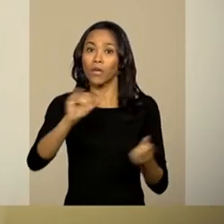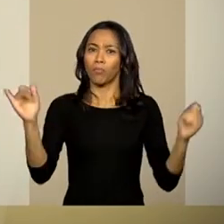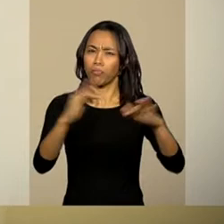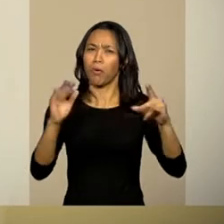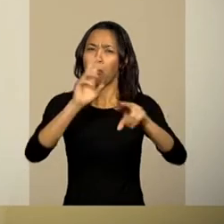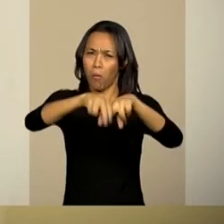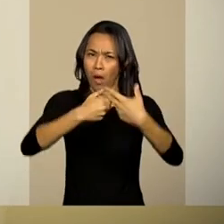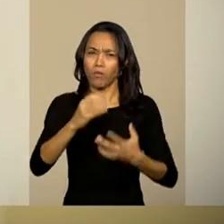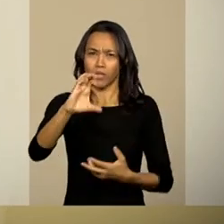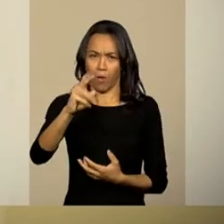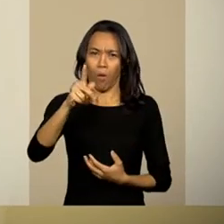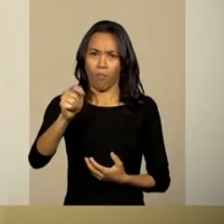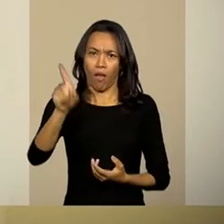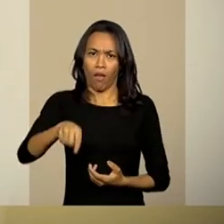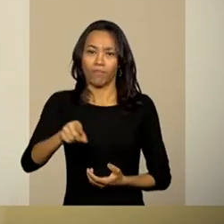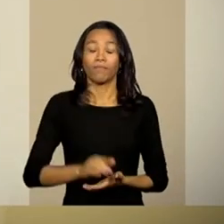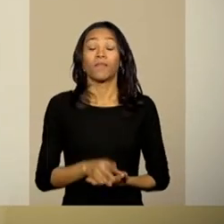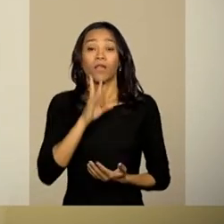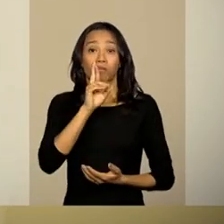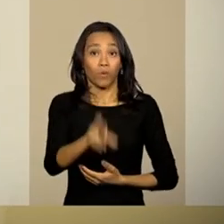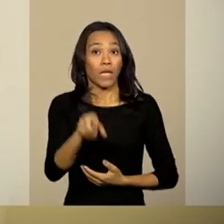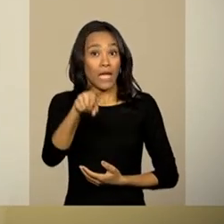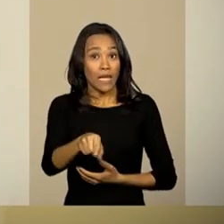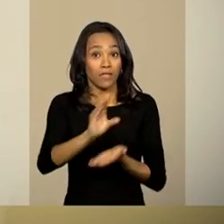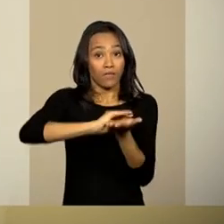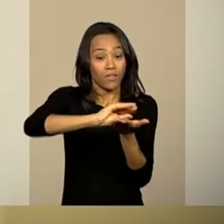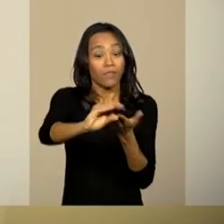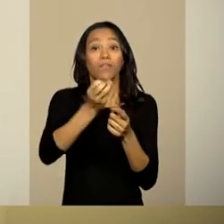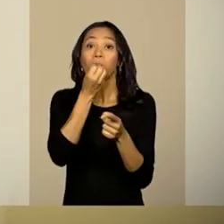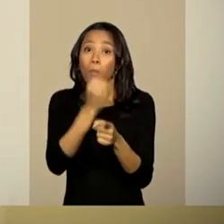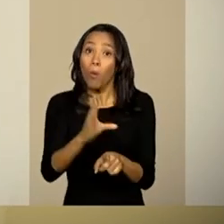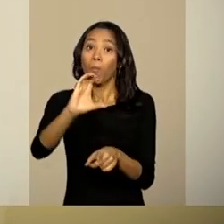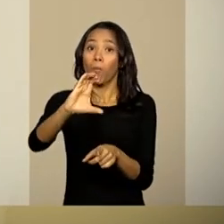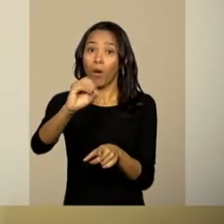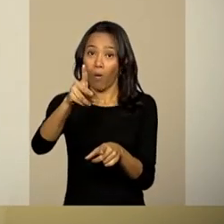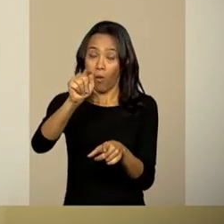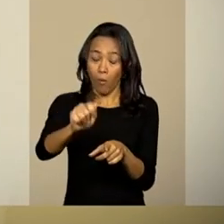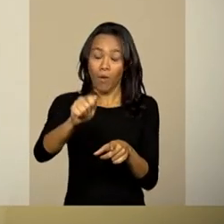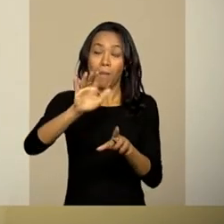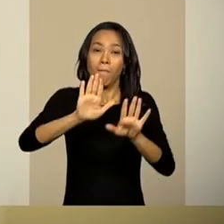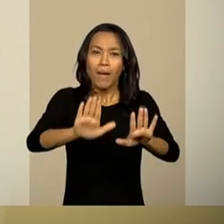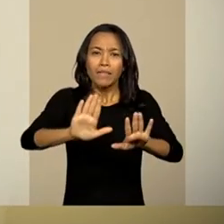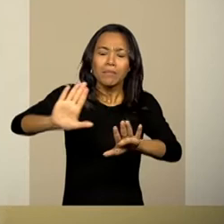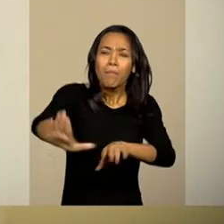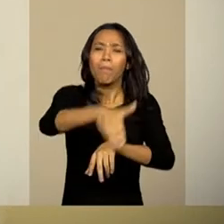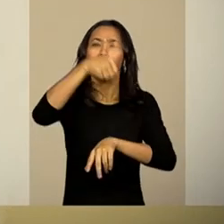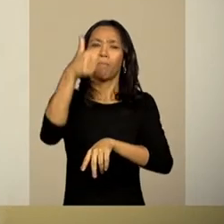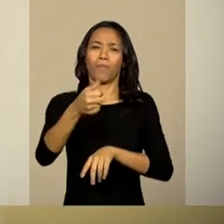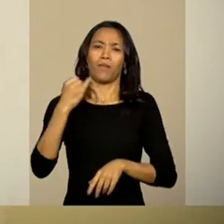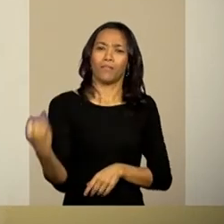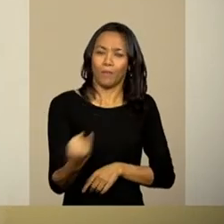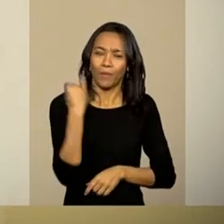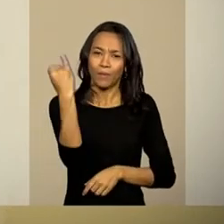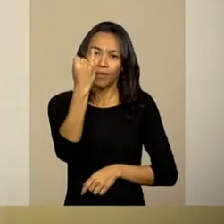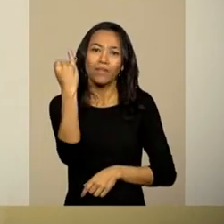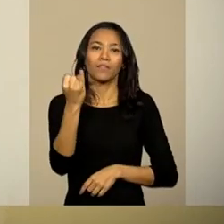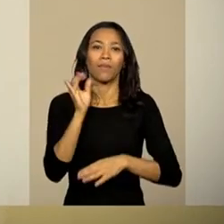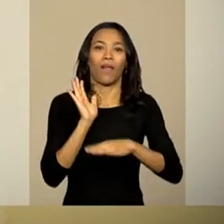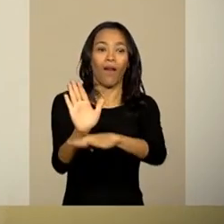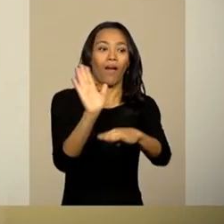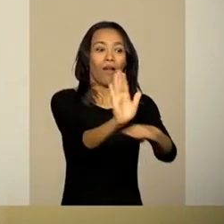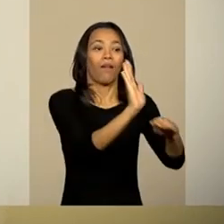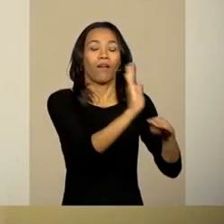Mundo? Esses investimentos vão ser bons para a Copa, mas serão muito mais importantes para atender